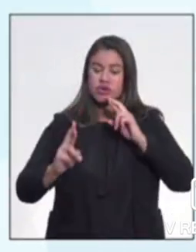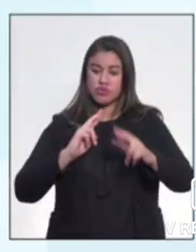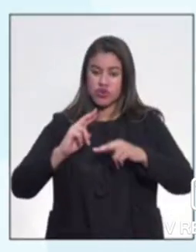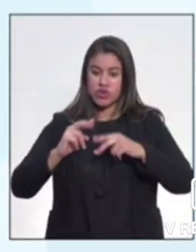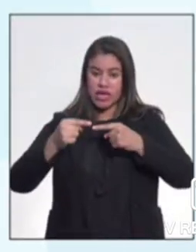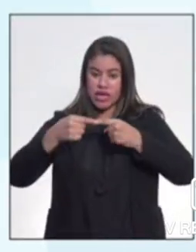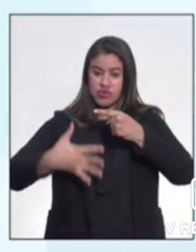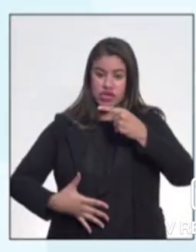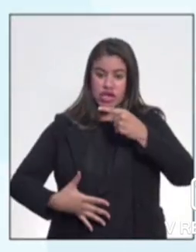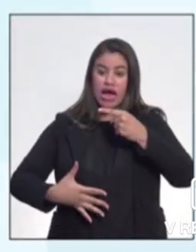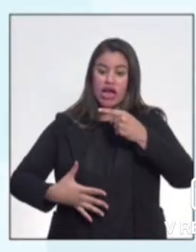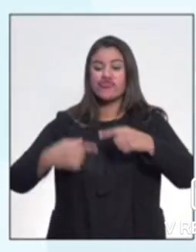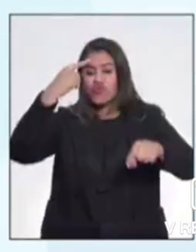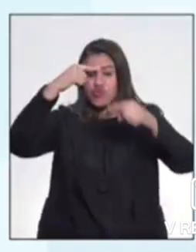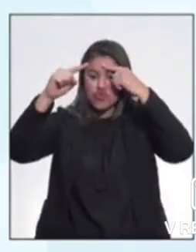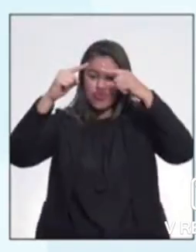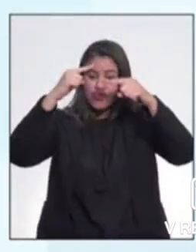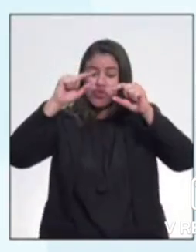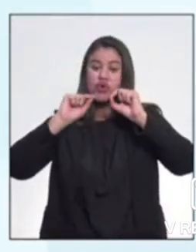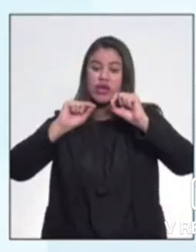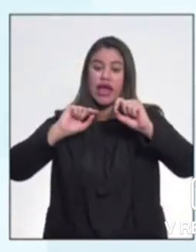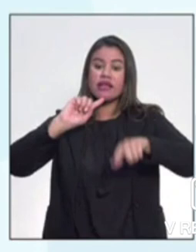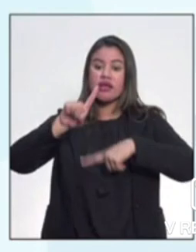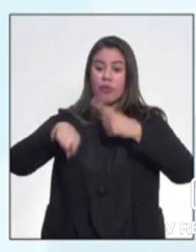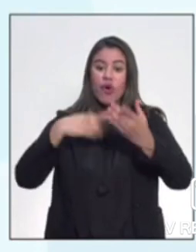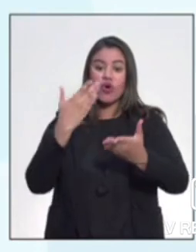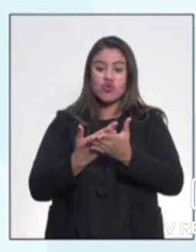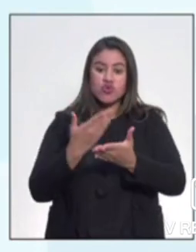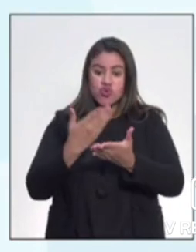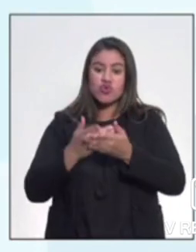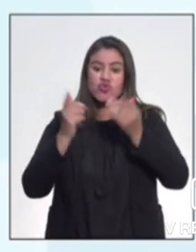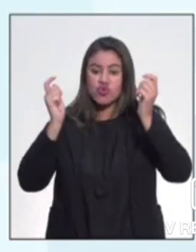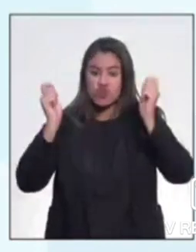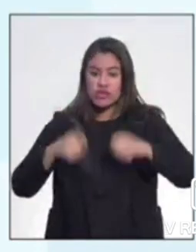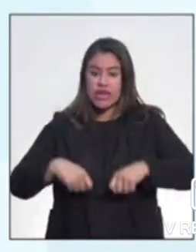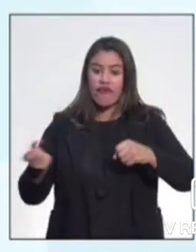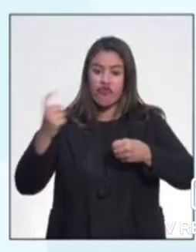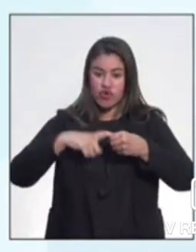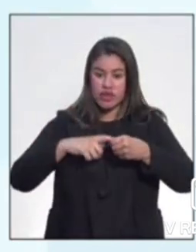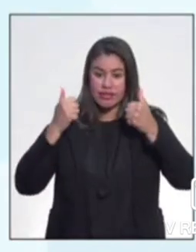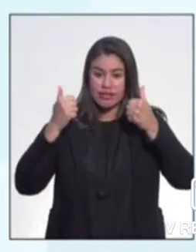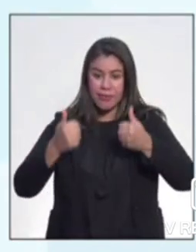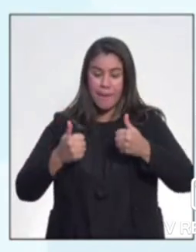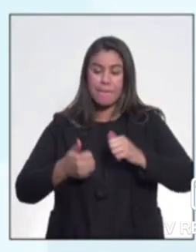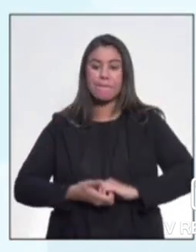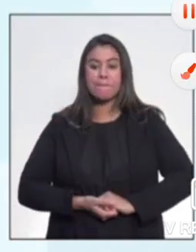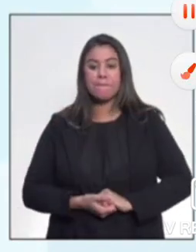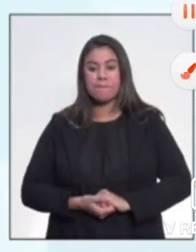a dúvida, para que na próxima aula a gente possa retomar esse item. Vamos lá?